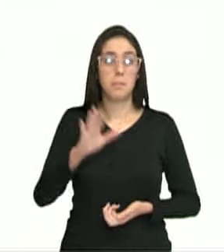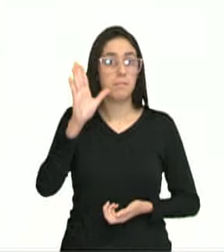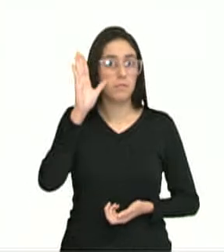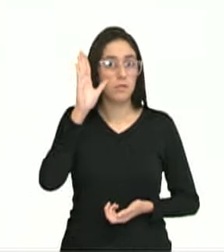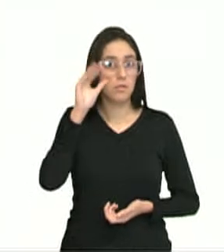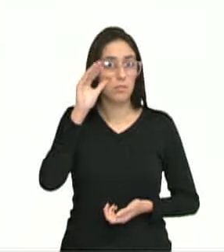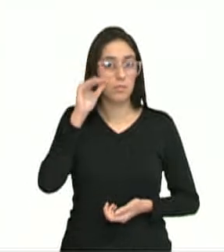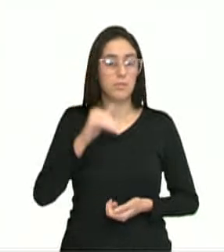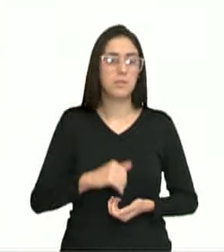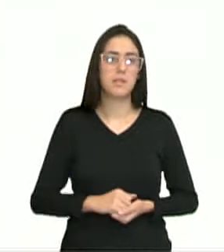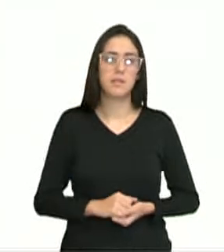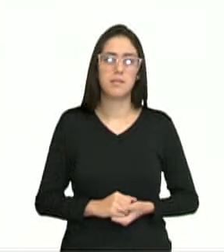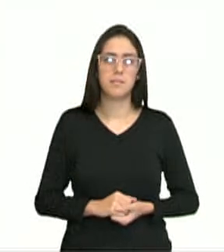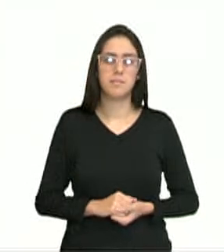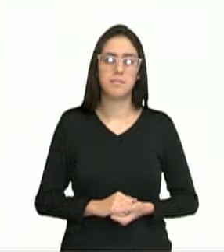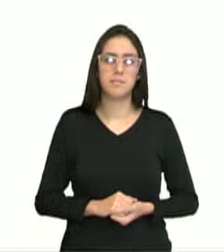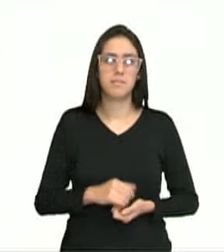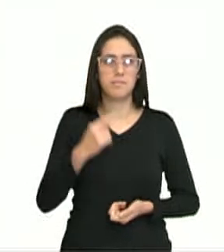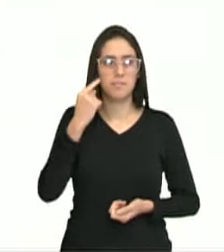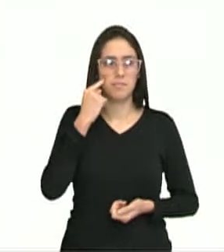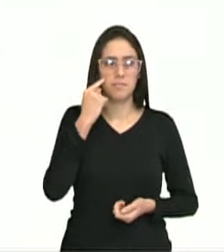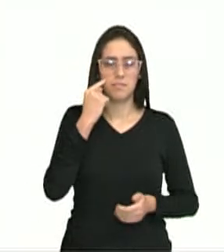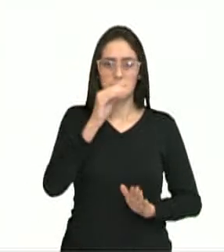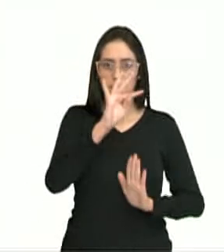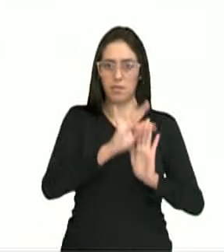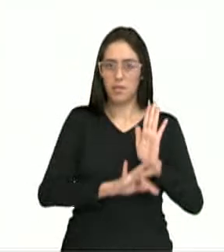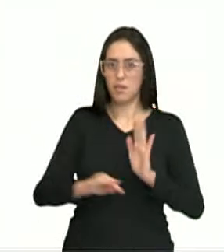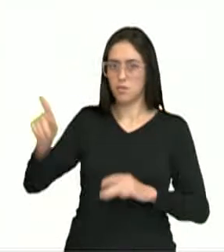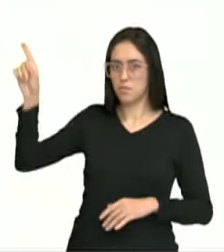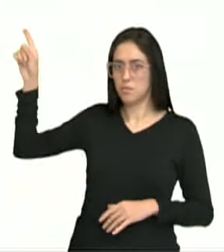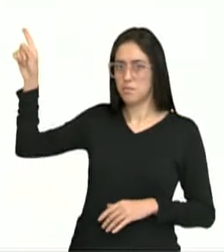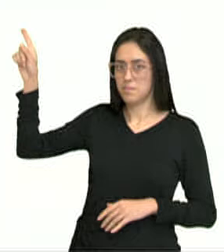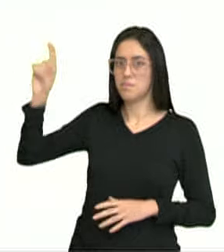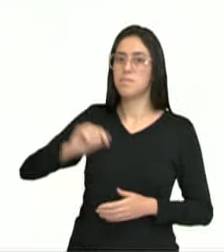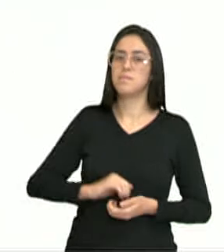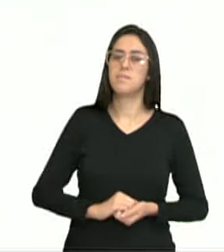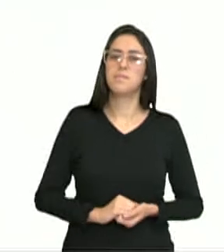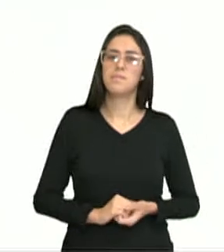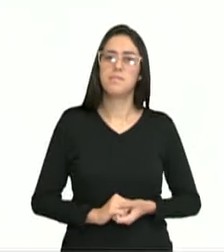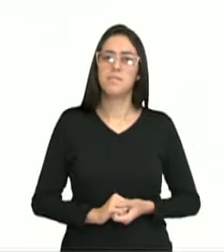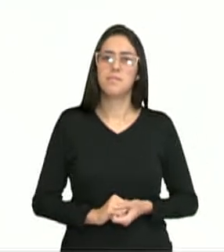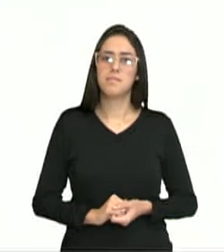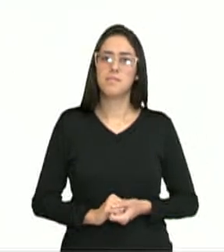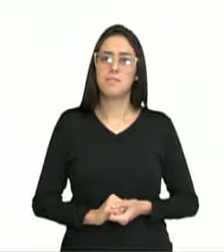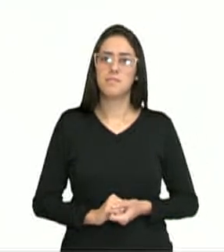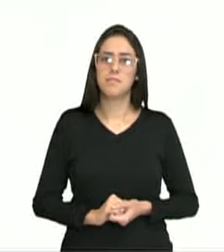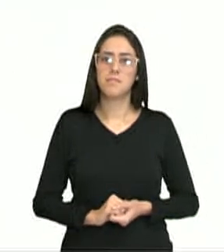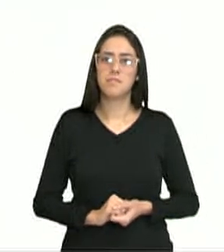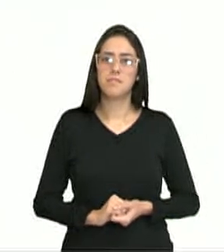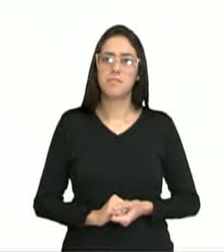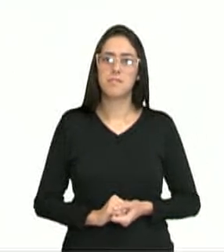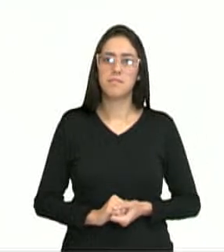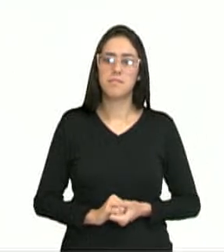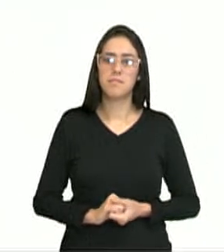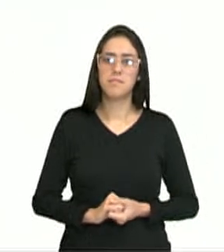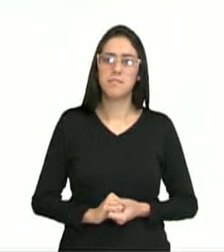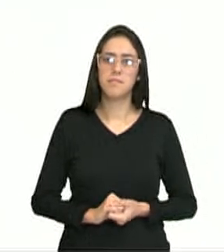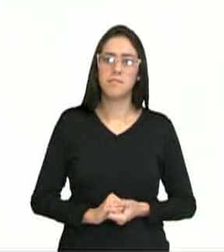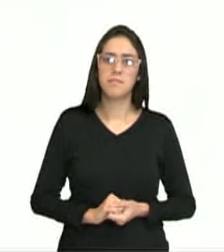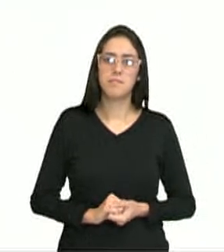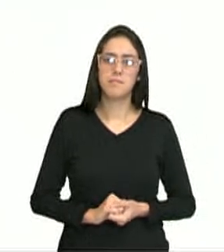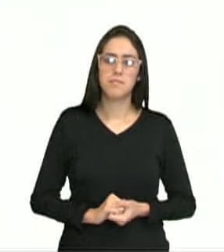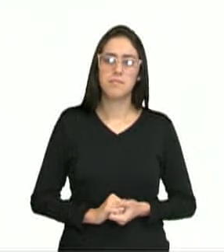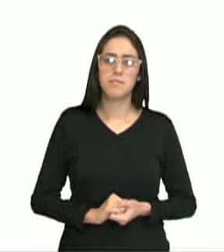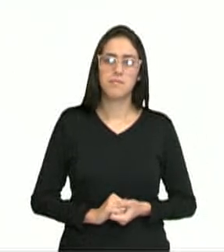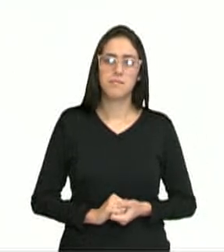Curiosidade, o conceito de número ordinal, sendo próprio das matemáticas, é também um